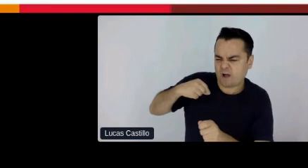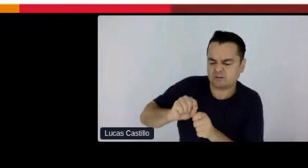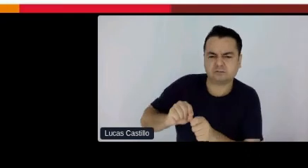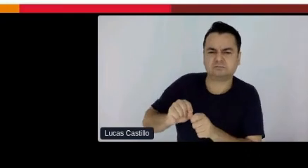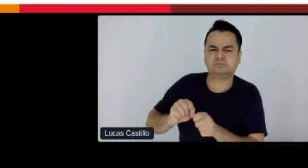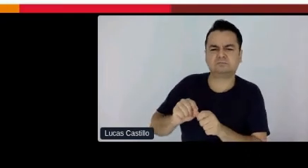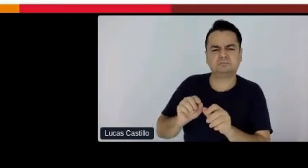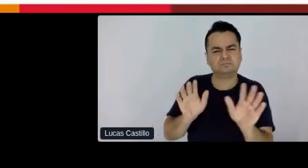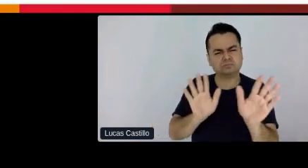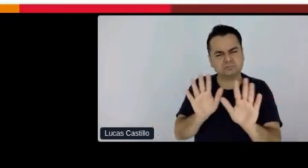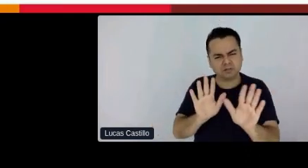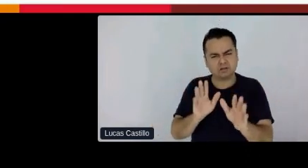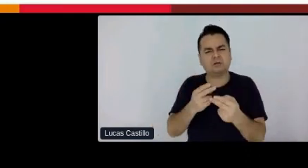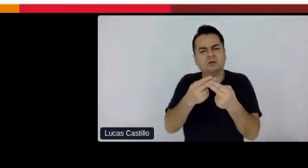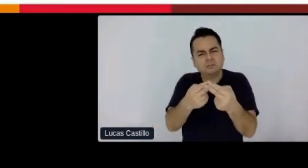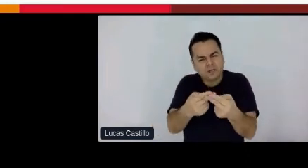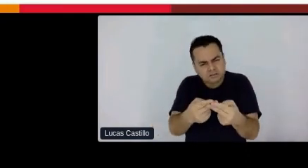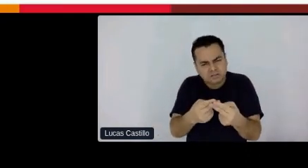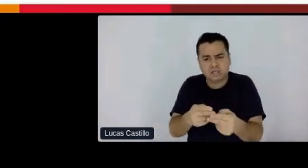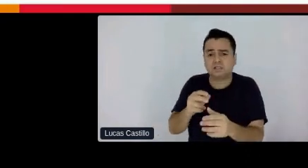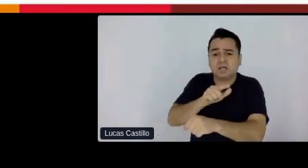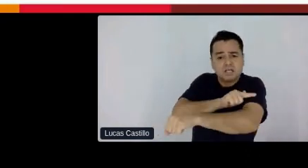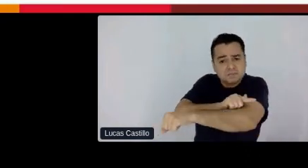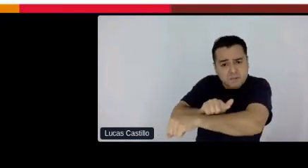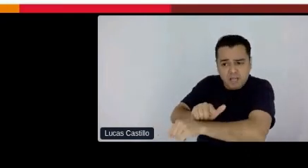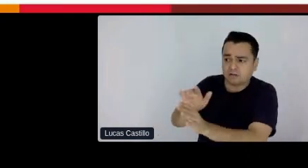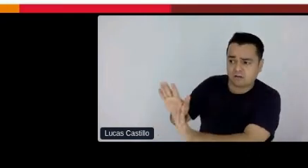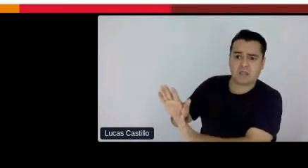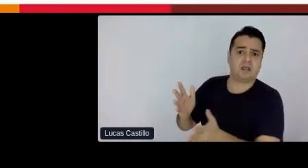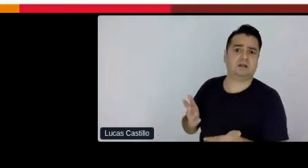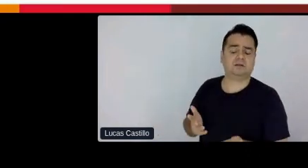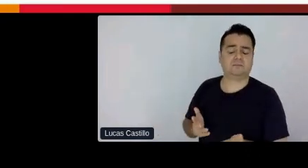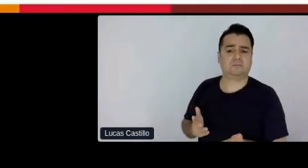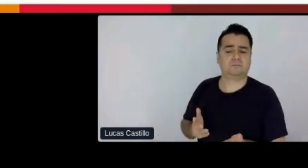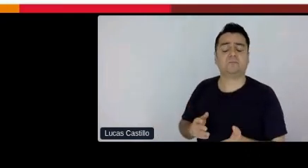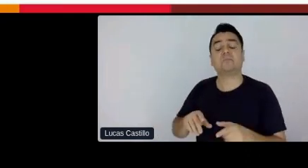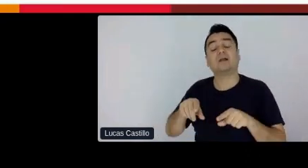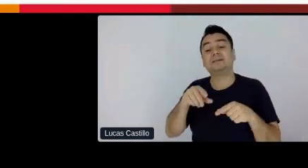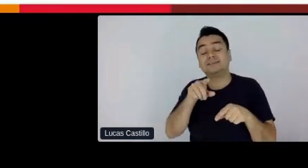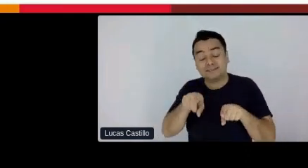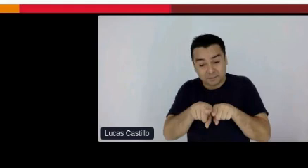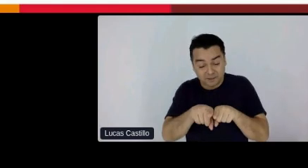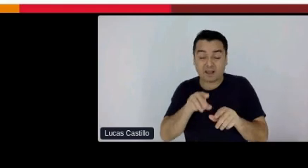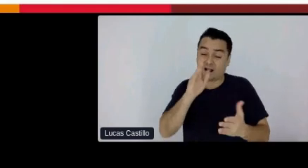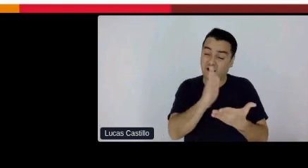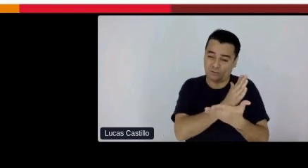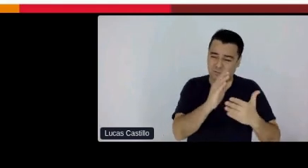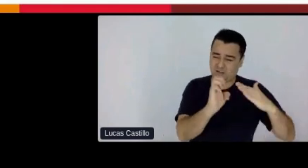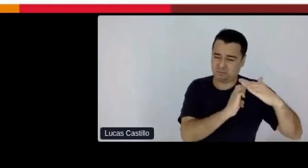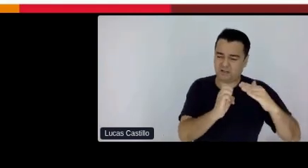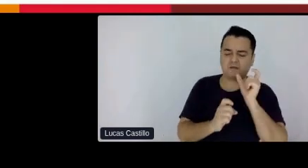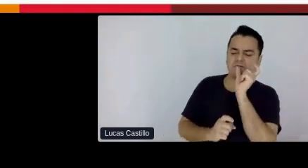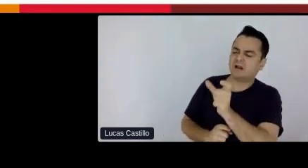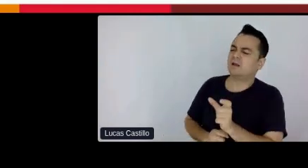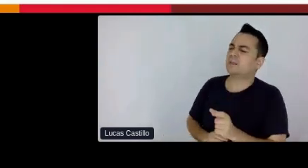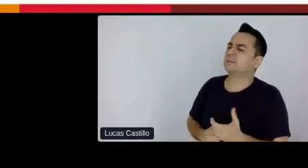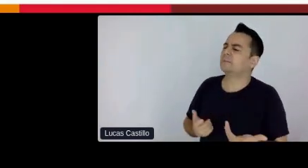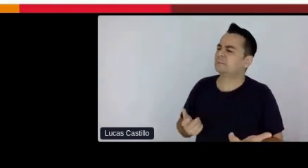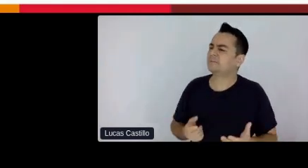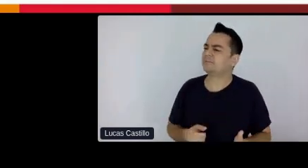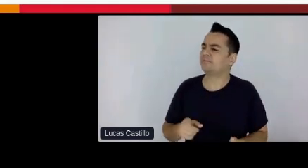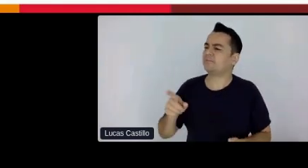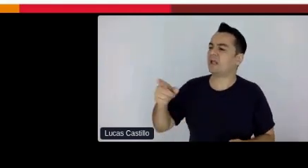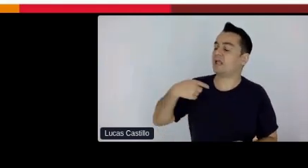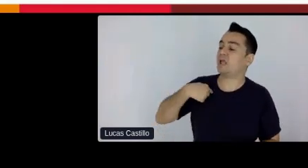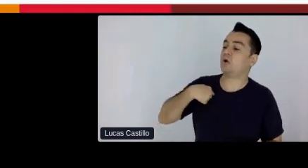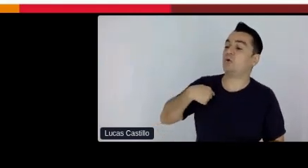pessoal, vamos ter paciência, vamos respeitar o espaço do outro, né? Uma fala que é muito comum nas empresas que a gente escuta é, não tenho braços